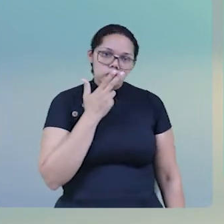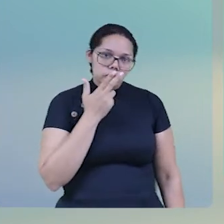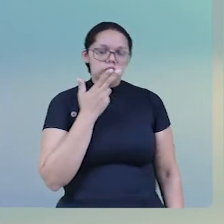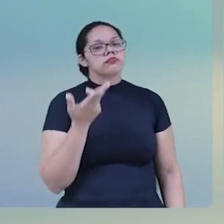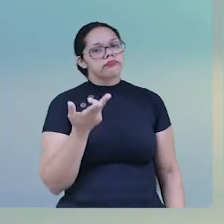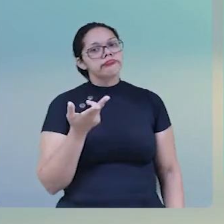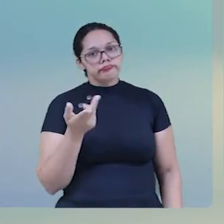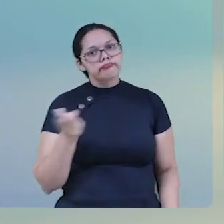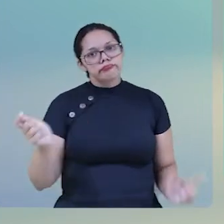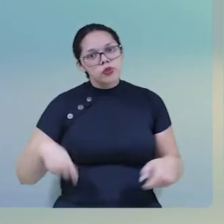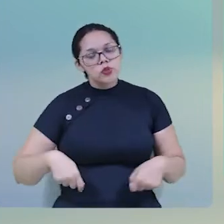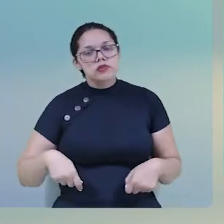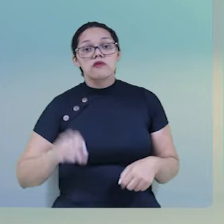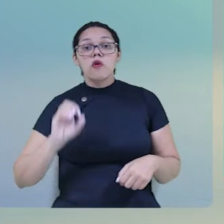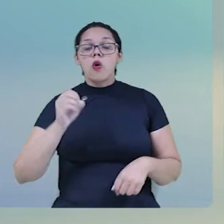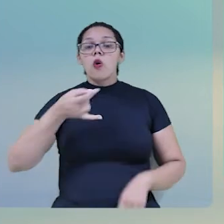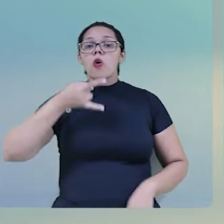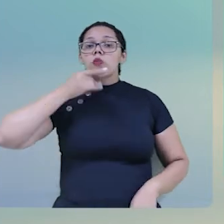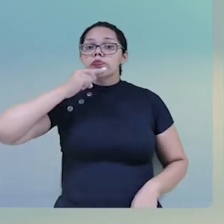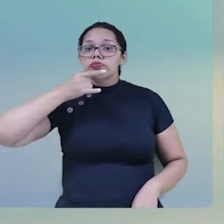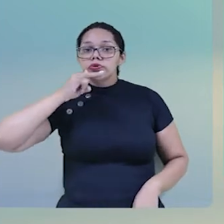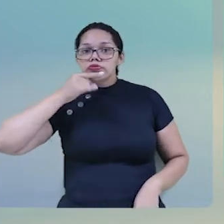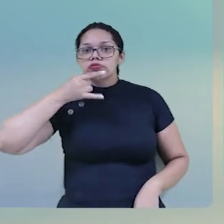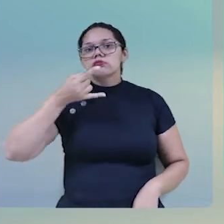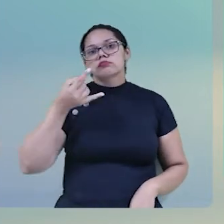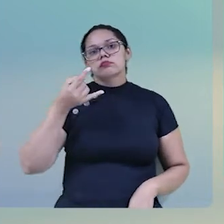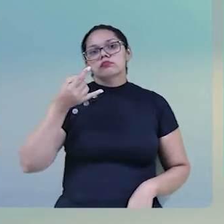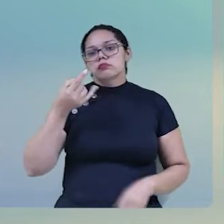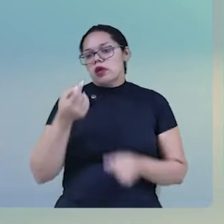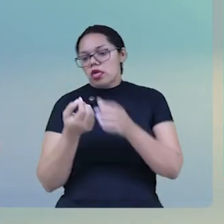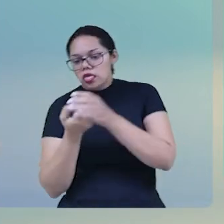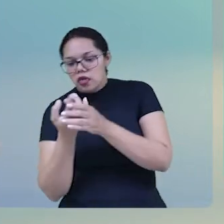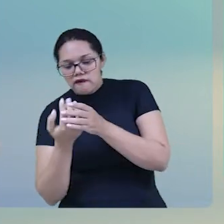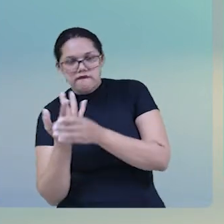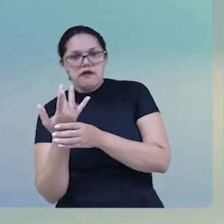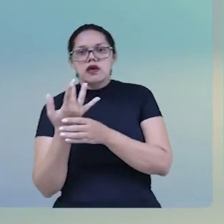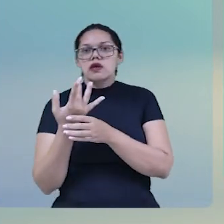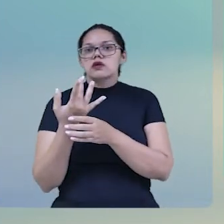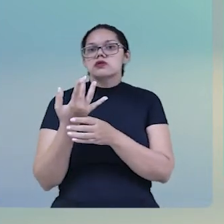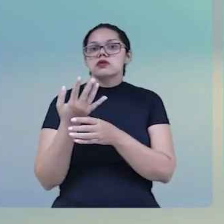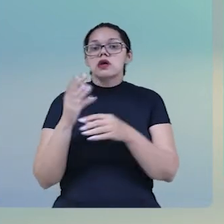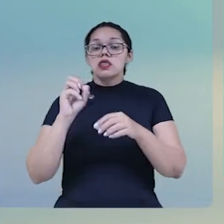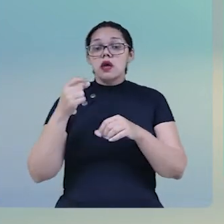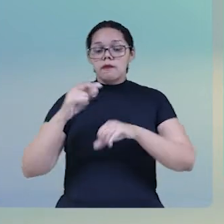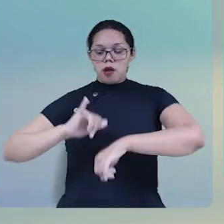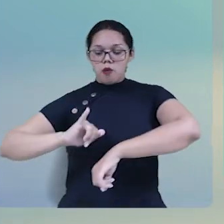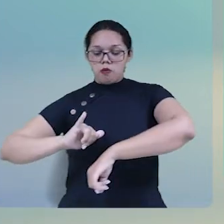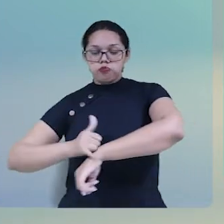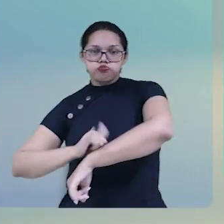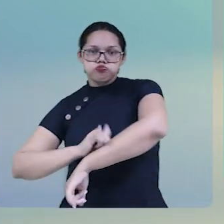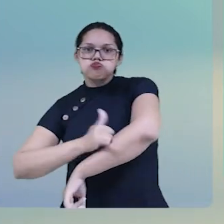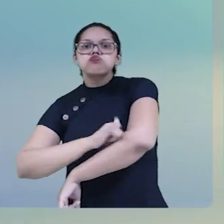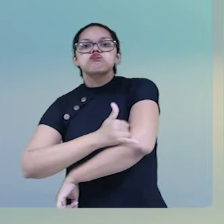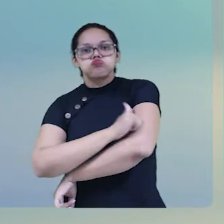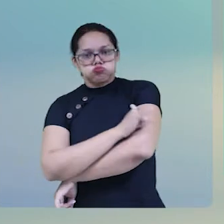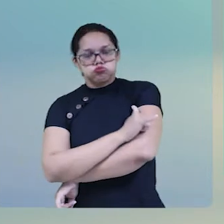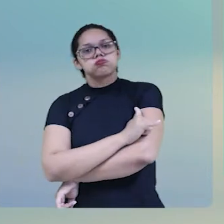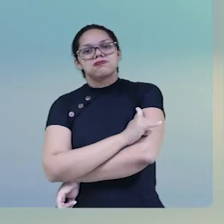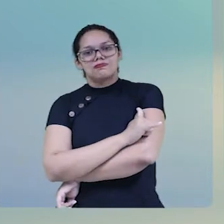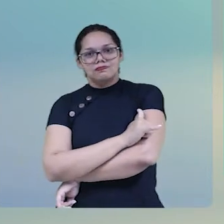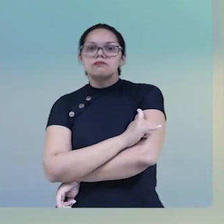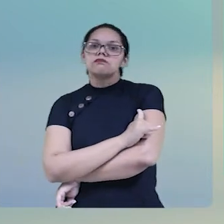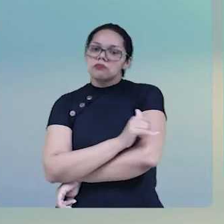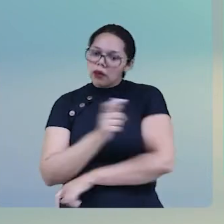fumo, por meio do consumo de bebidas alcoólicas, por meio da obesidade, olha aí as doenças